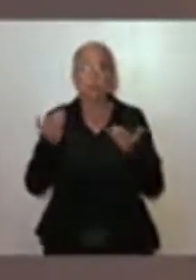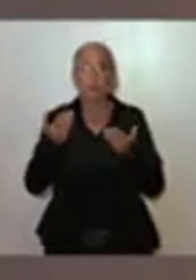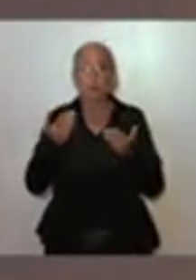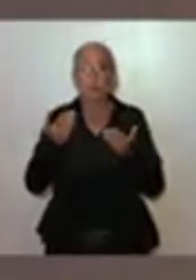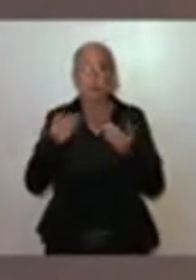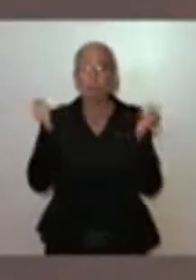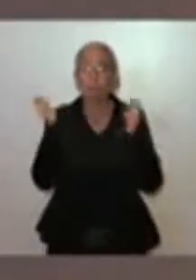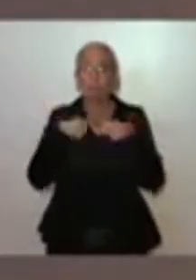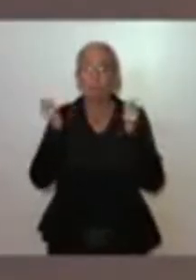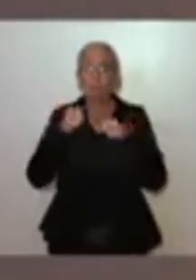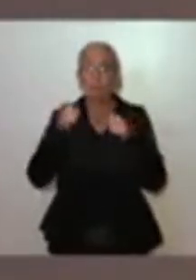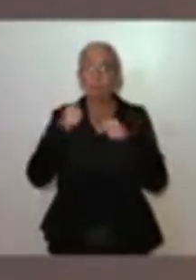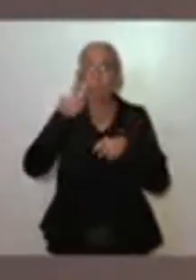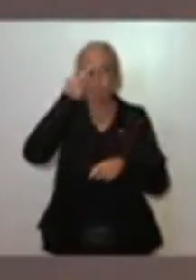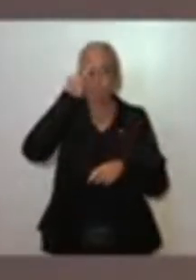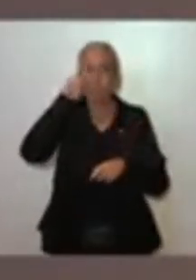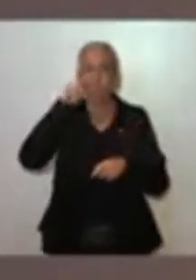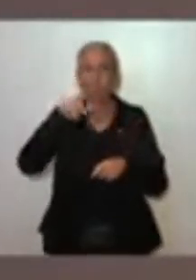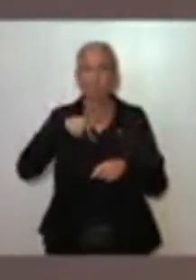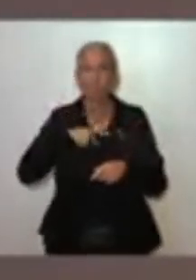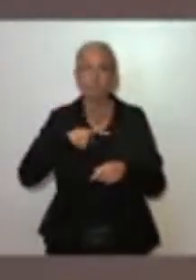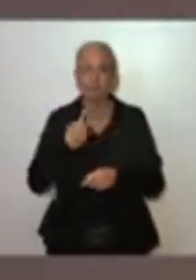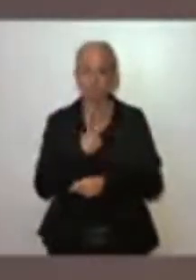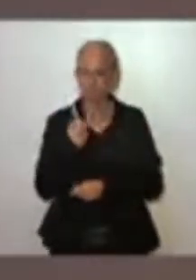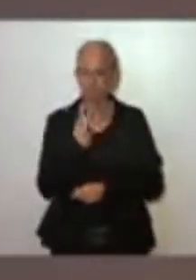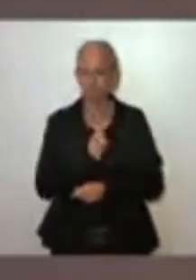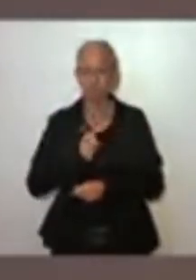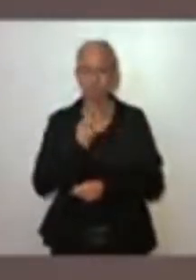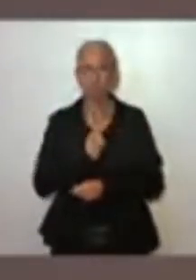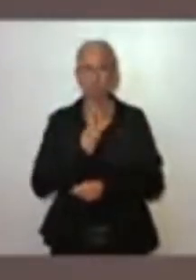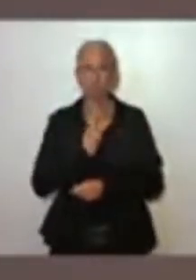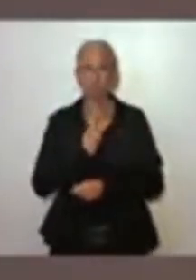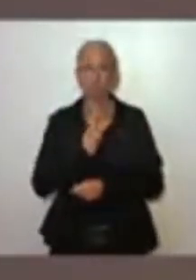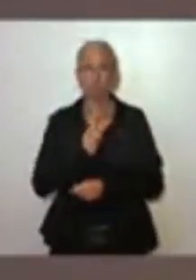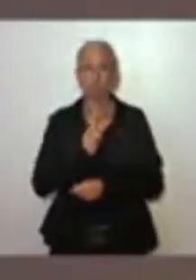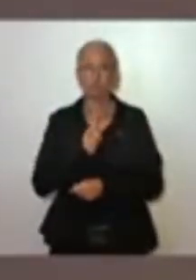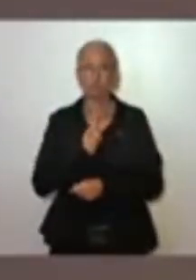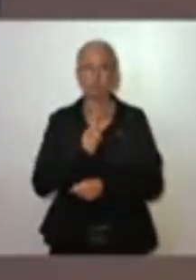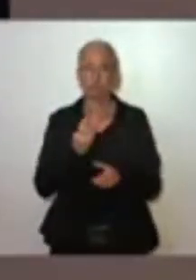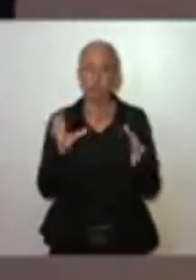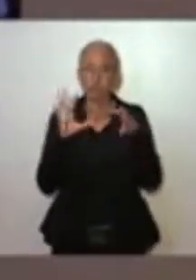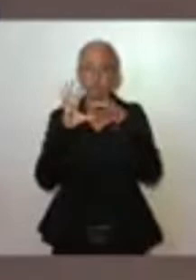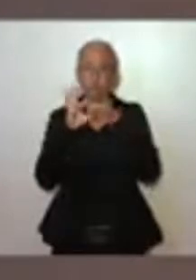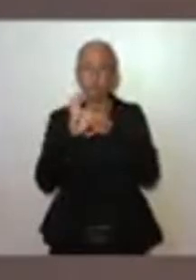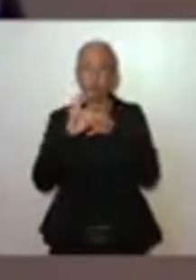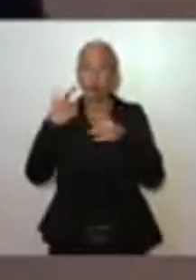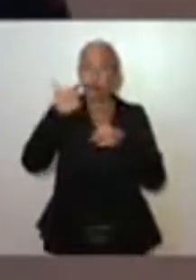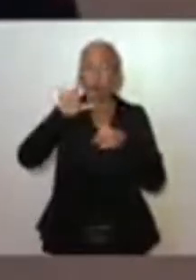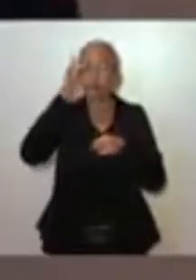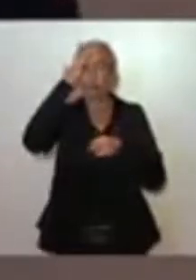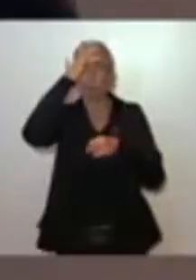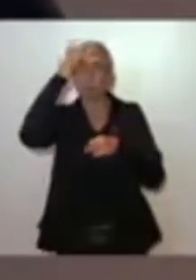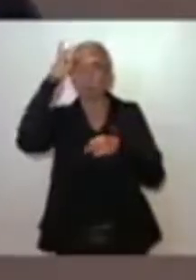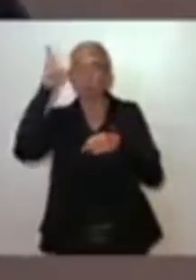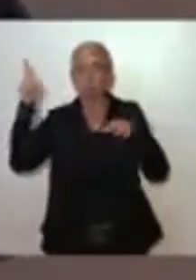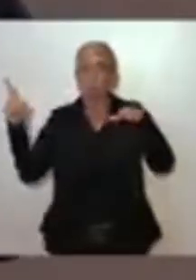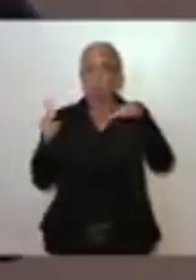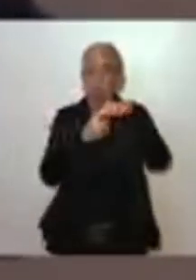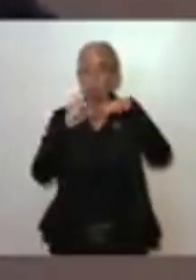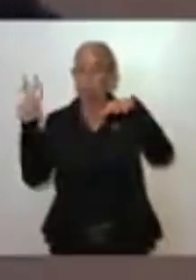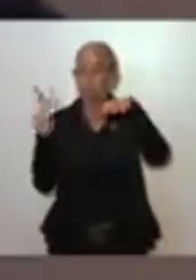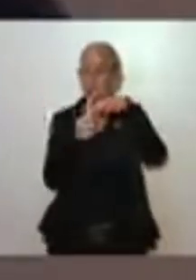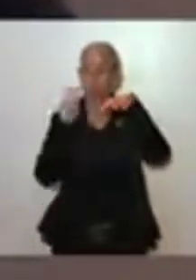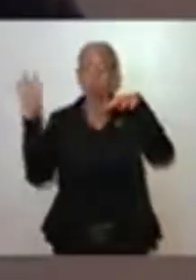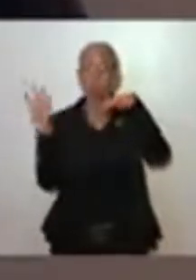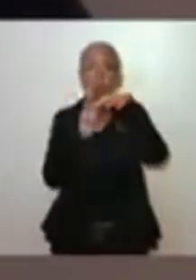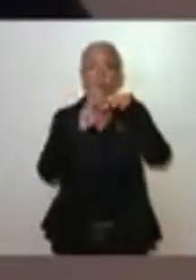mesmo é a maior solidão Portanto tem completa a gente é o outro é quem pensa diferente da